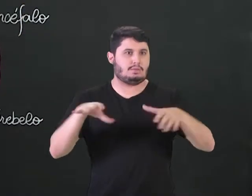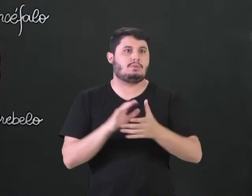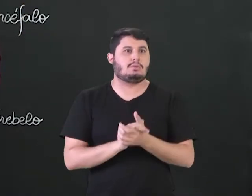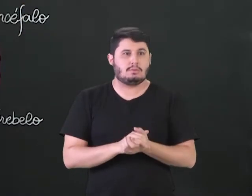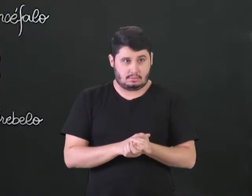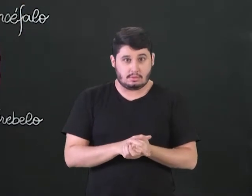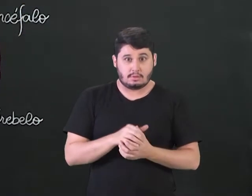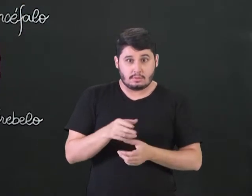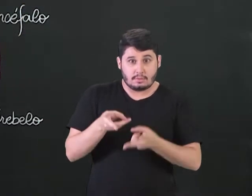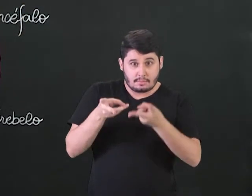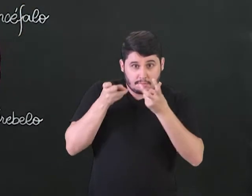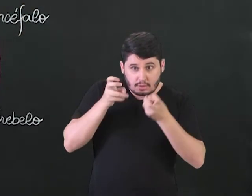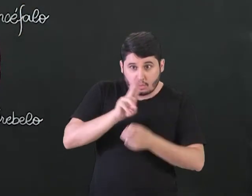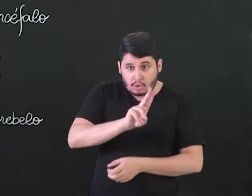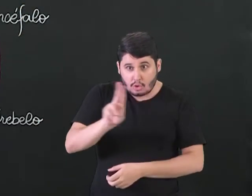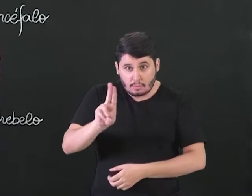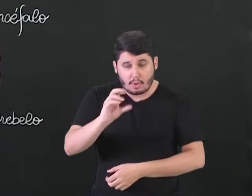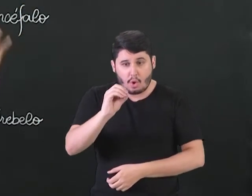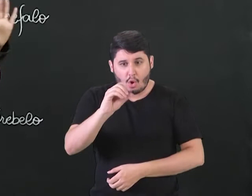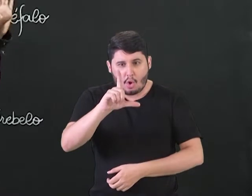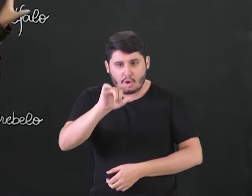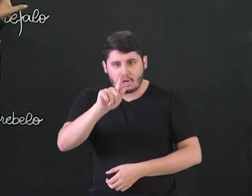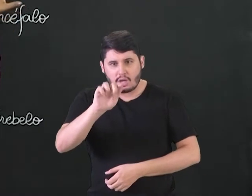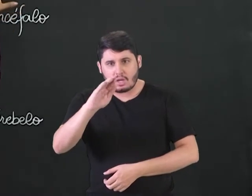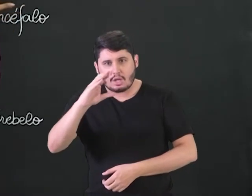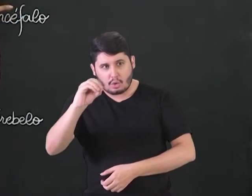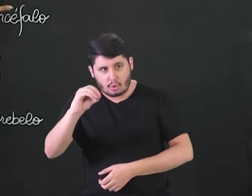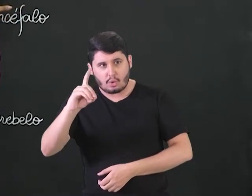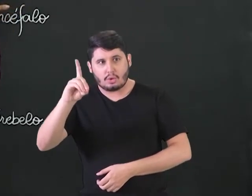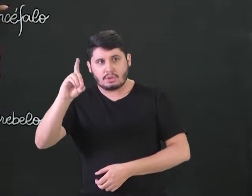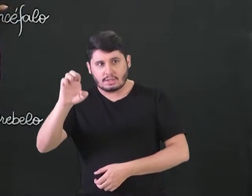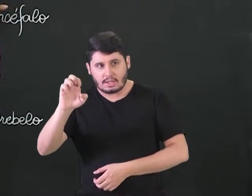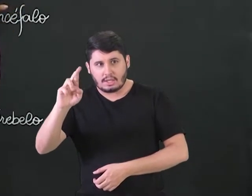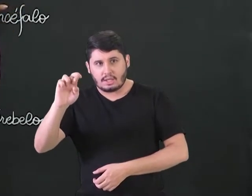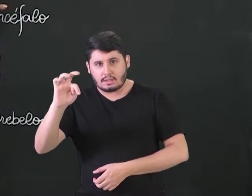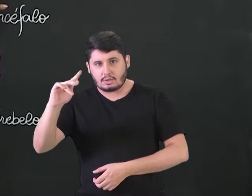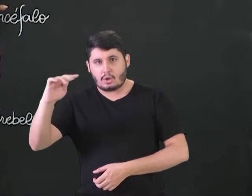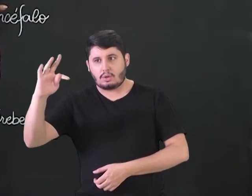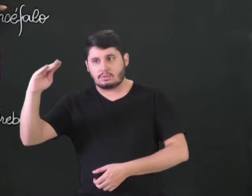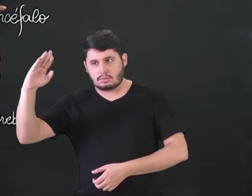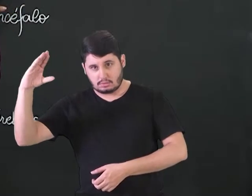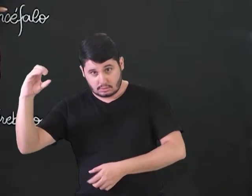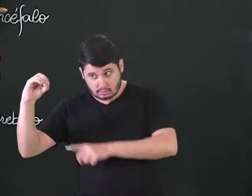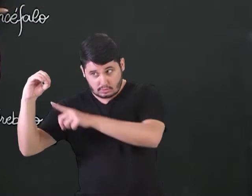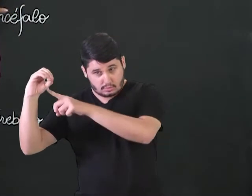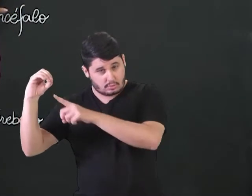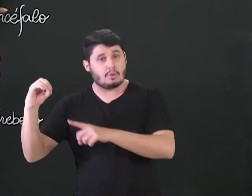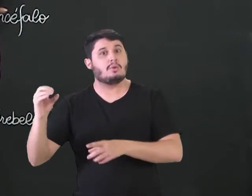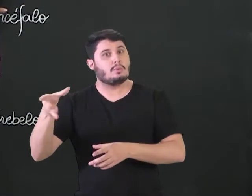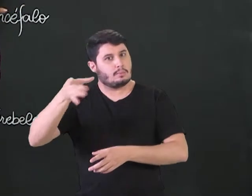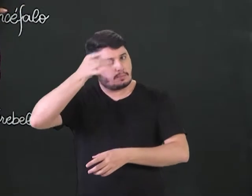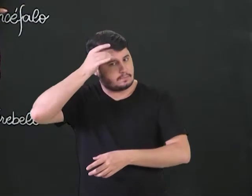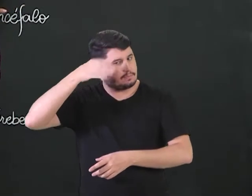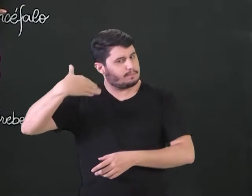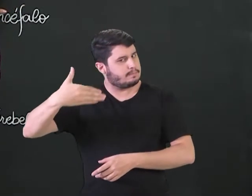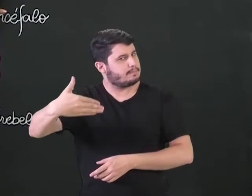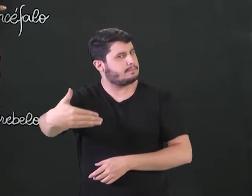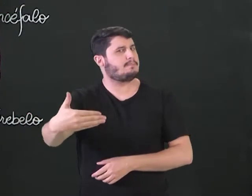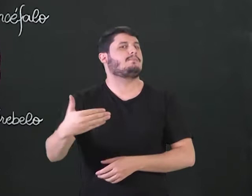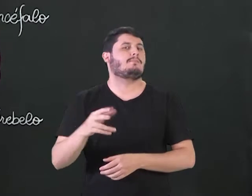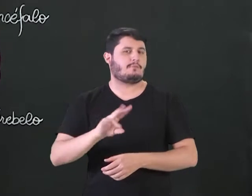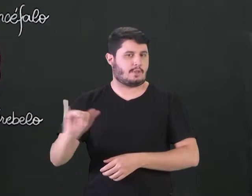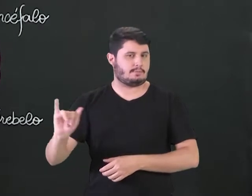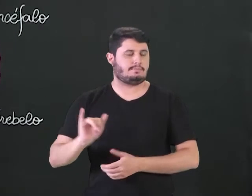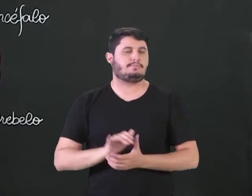oligodendrócito, já usa para forca, para você aí, brinca de forca para você memorizar. Mas não se desespere, Com o tempo, a gente vai se familiarizando com as